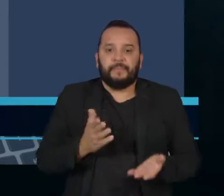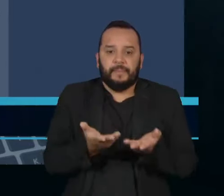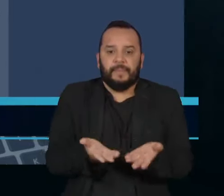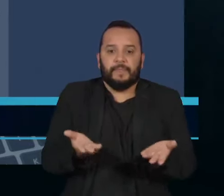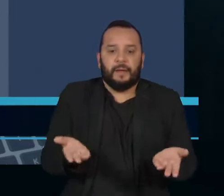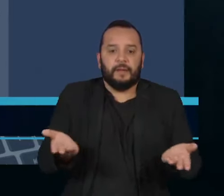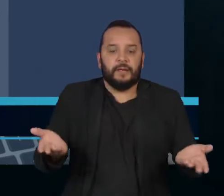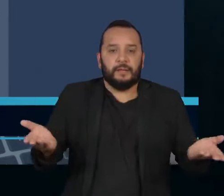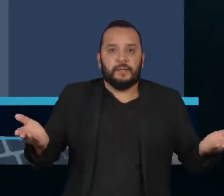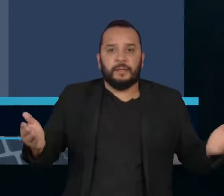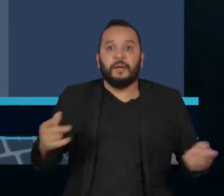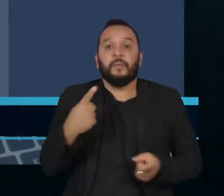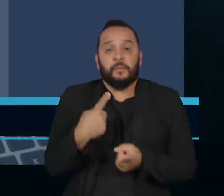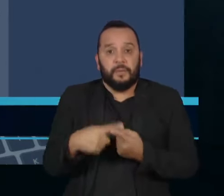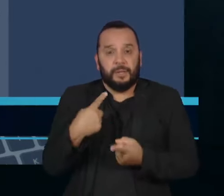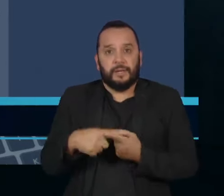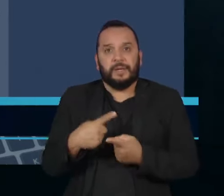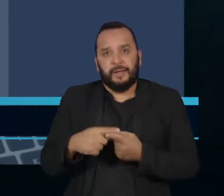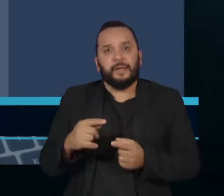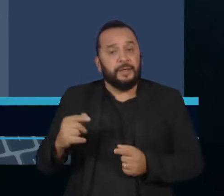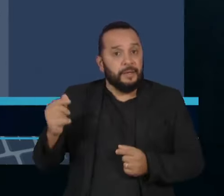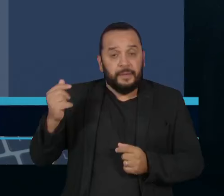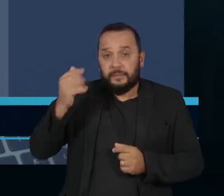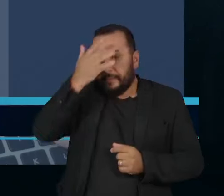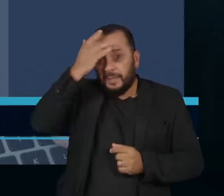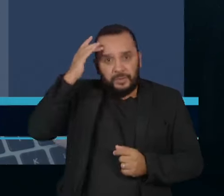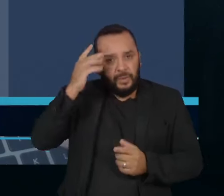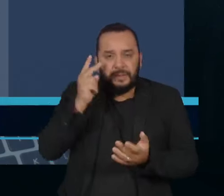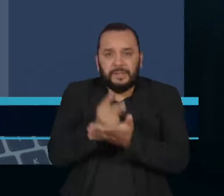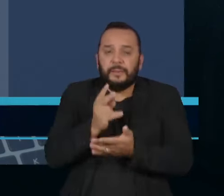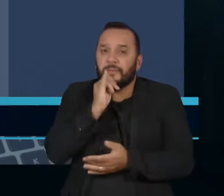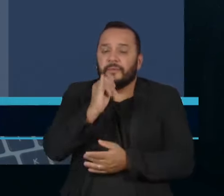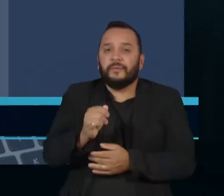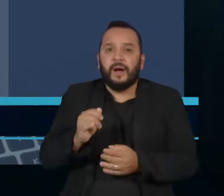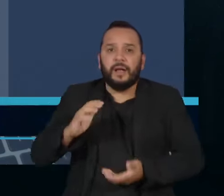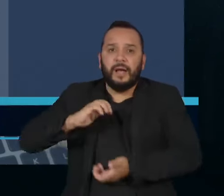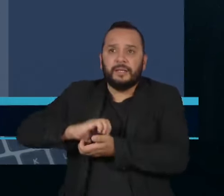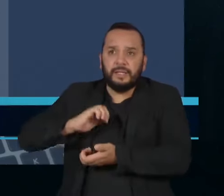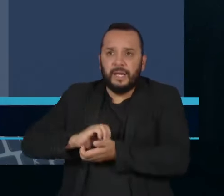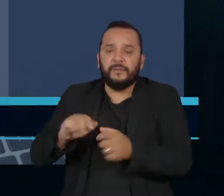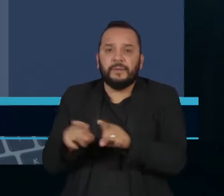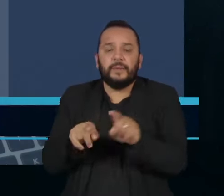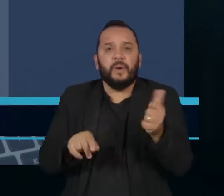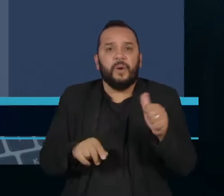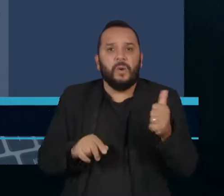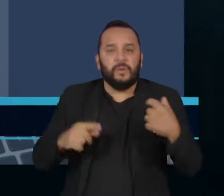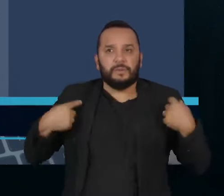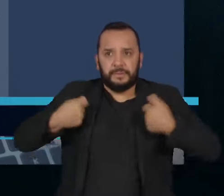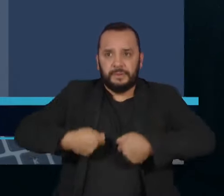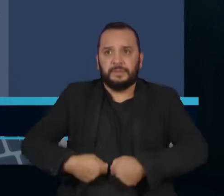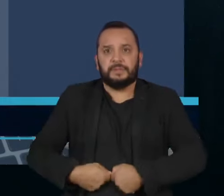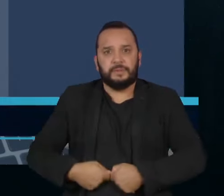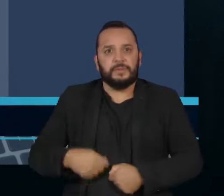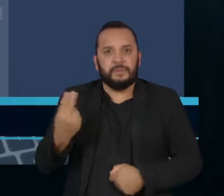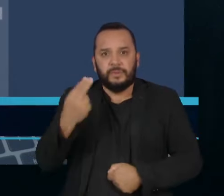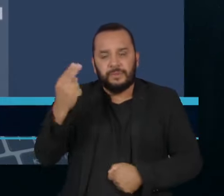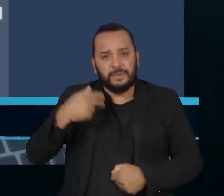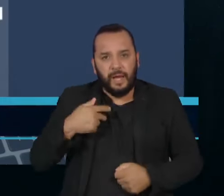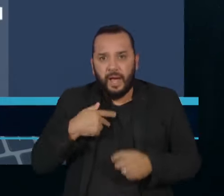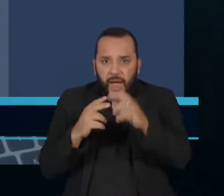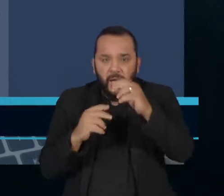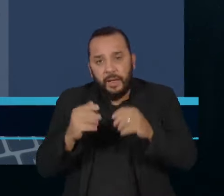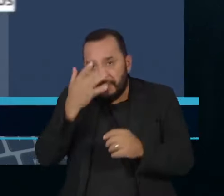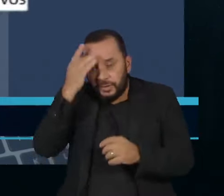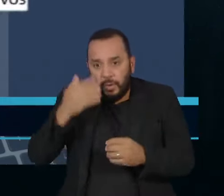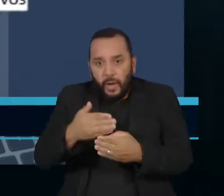número elevado de menções à corte e aos 11 ministros que não podem mais ser feitas por um acompanhamento manual garante